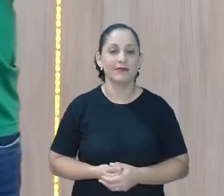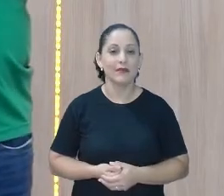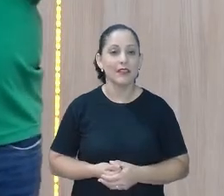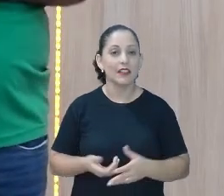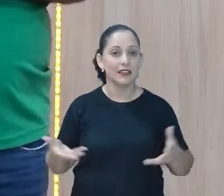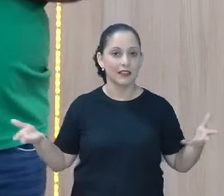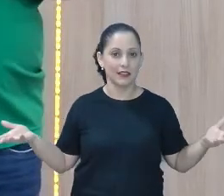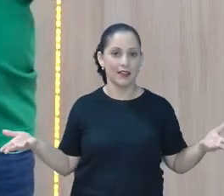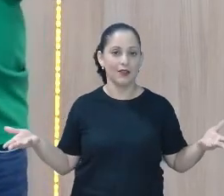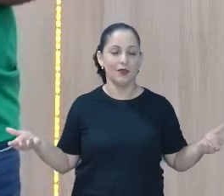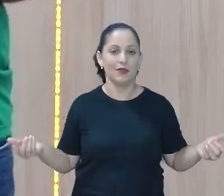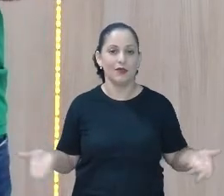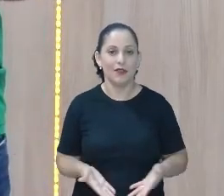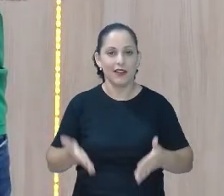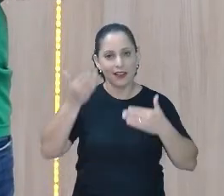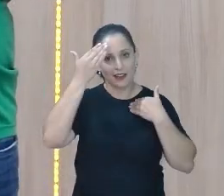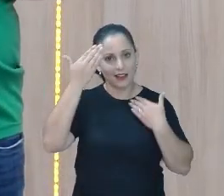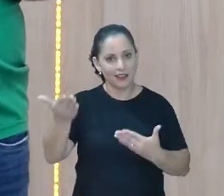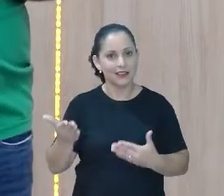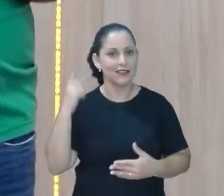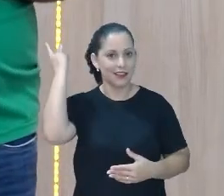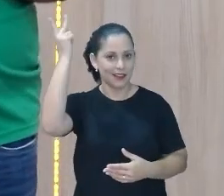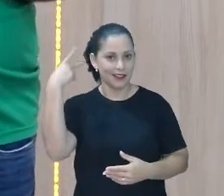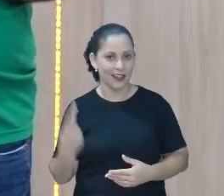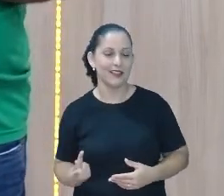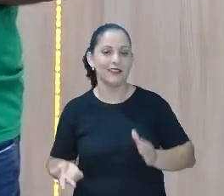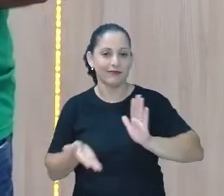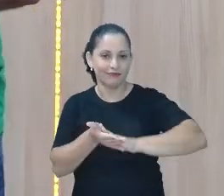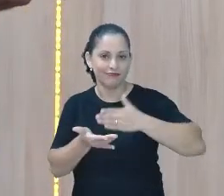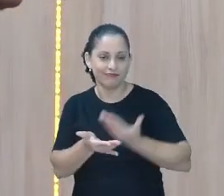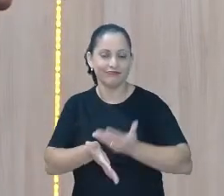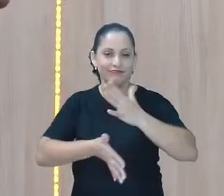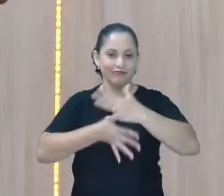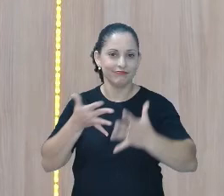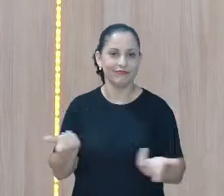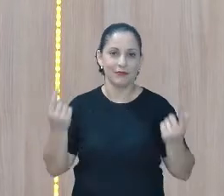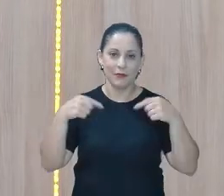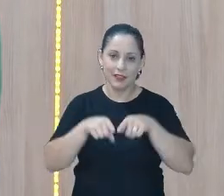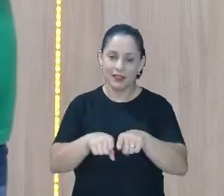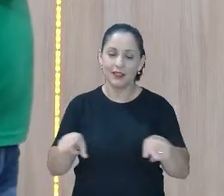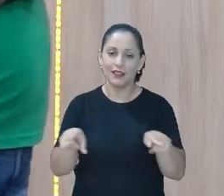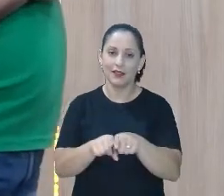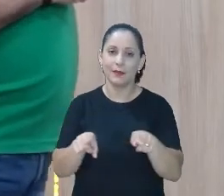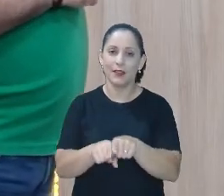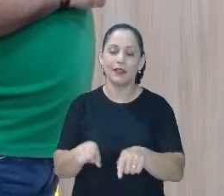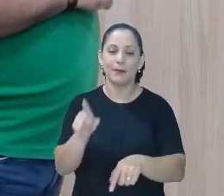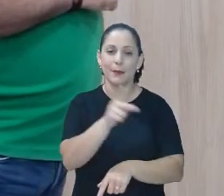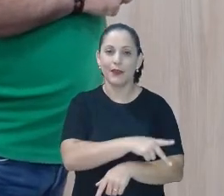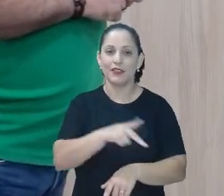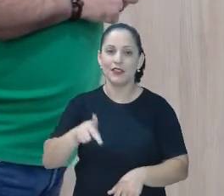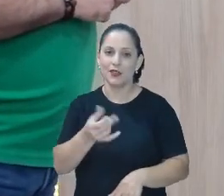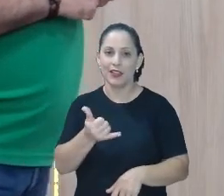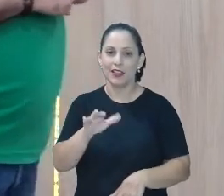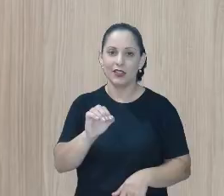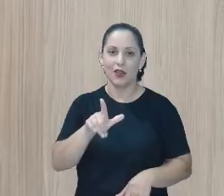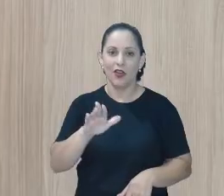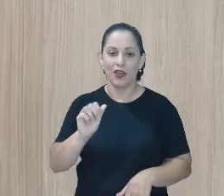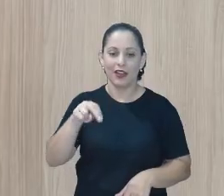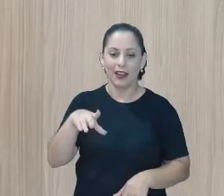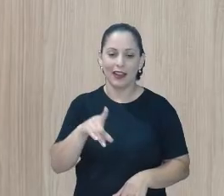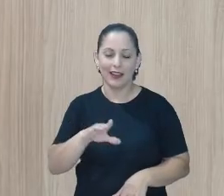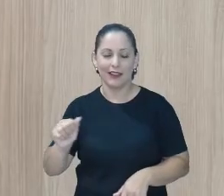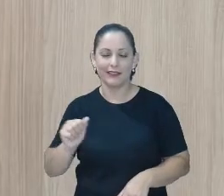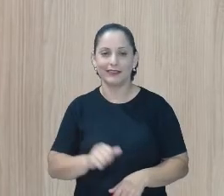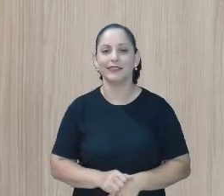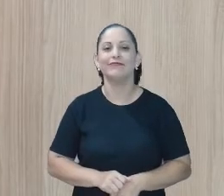esgotou. Então, eu quero agradecer a Késia, né, mais uma vez aí pela parceria, e a professora Yolanda. Professora,